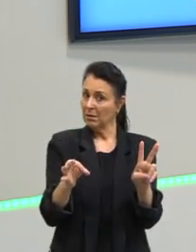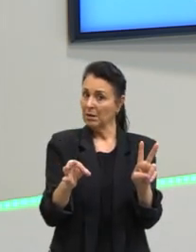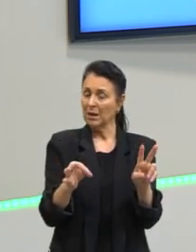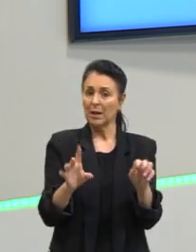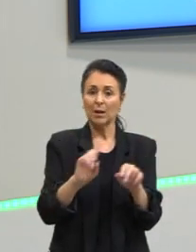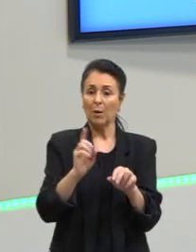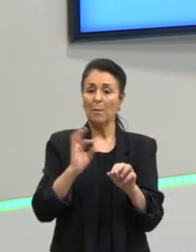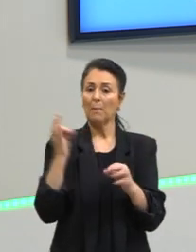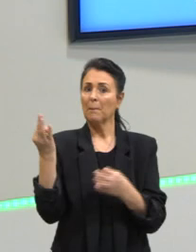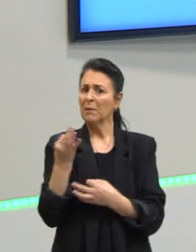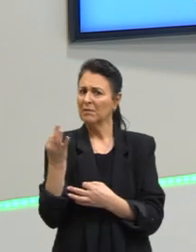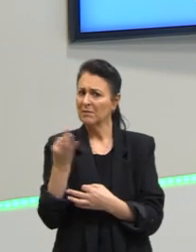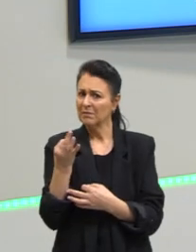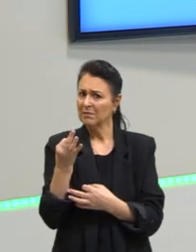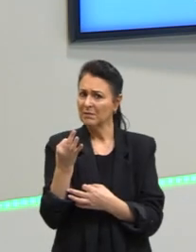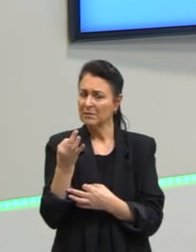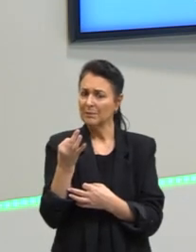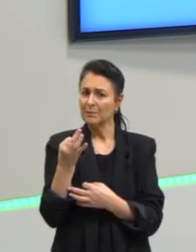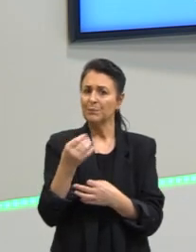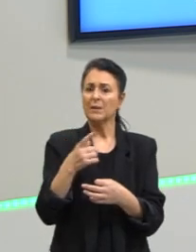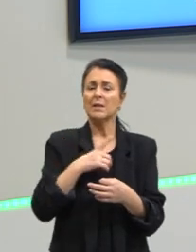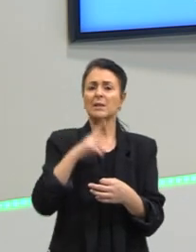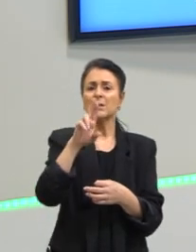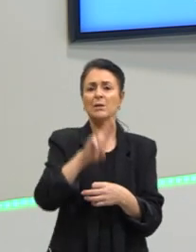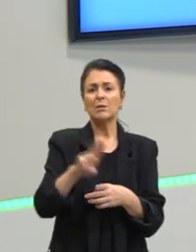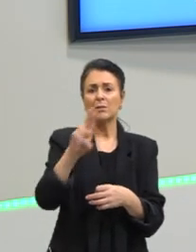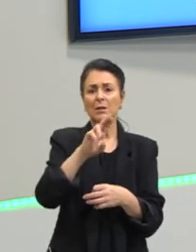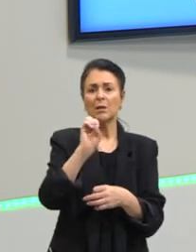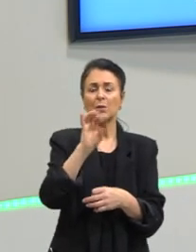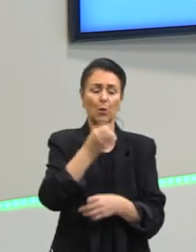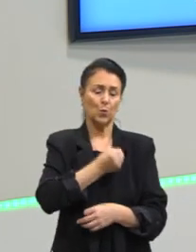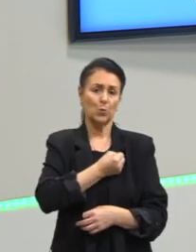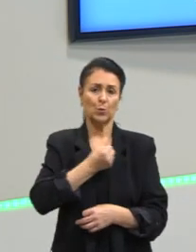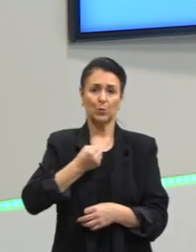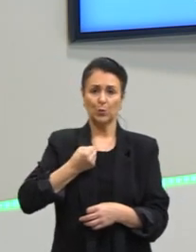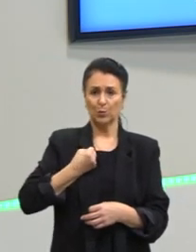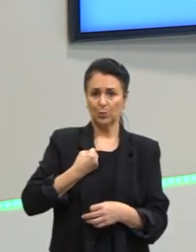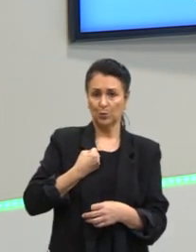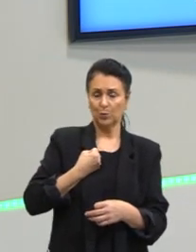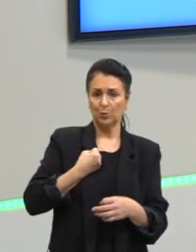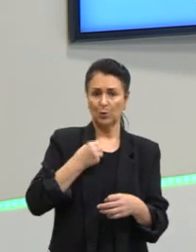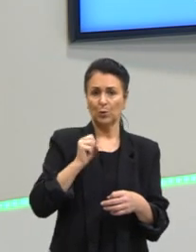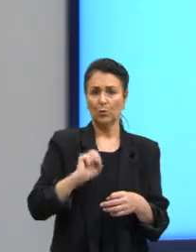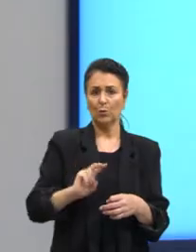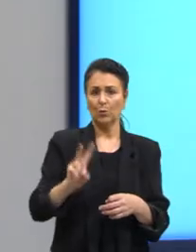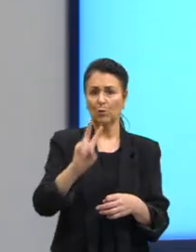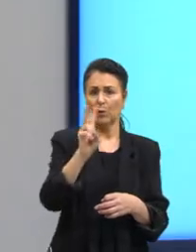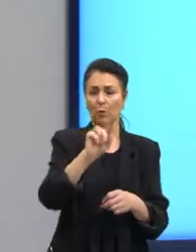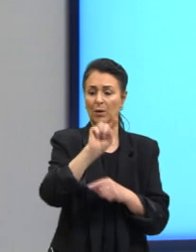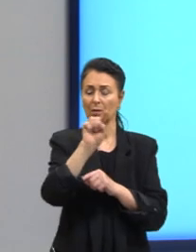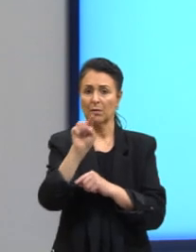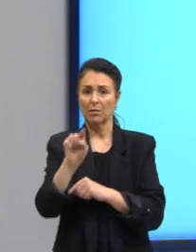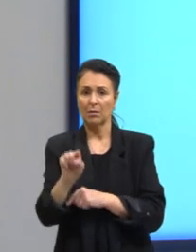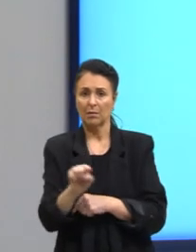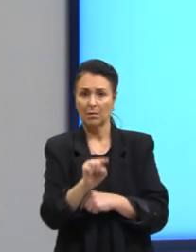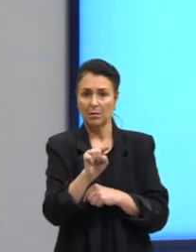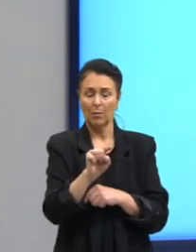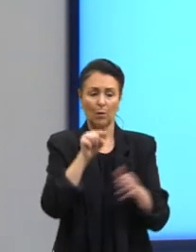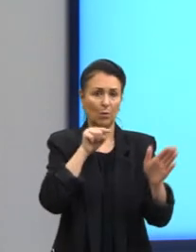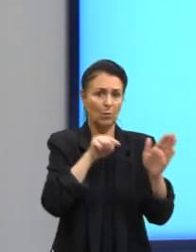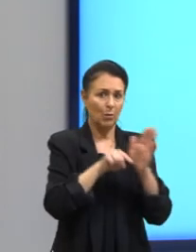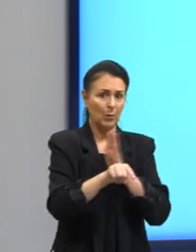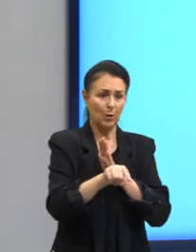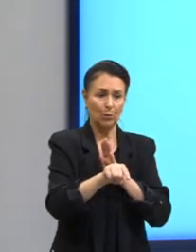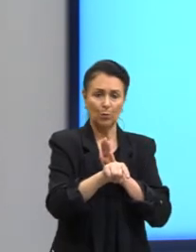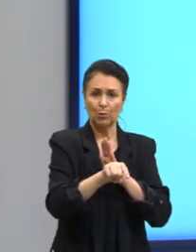perfeito mas se nós pegarmos ó o número então só o esse valor decimal numa questão